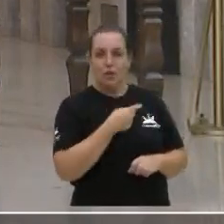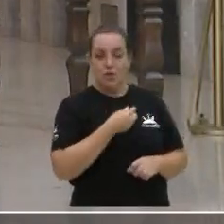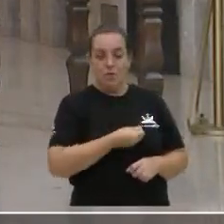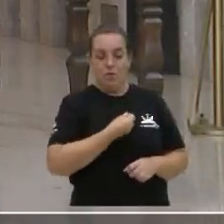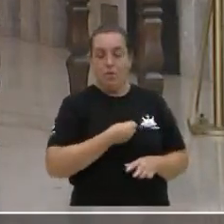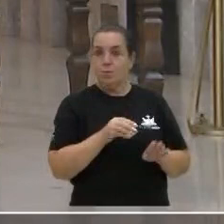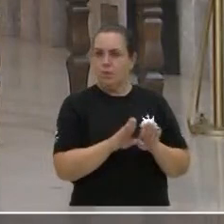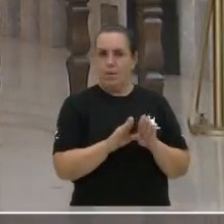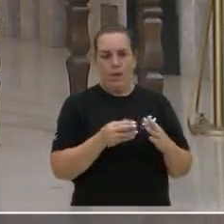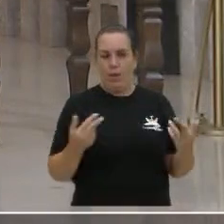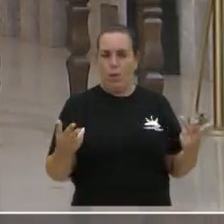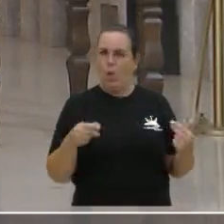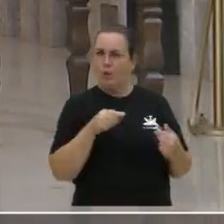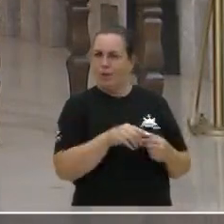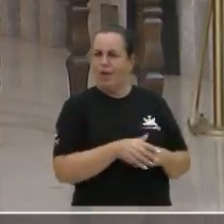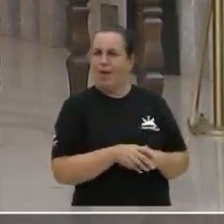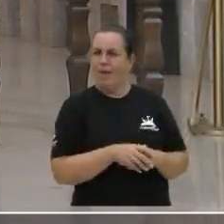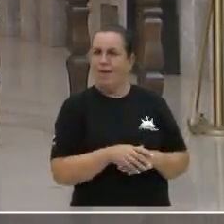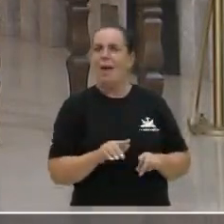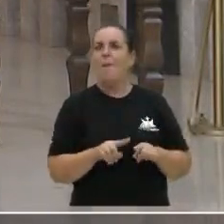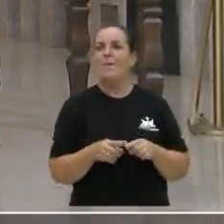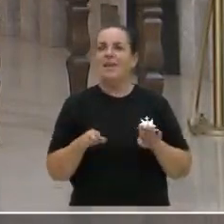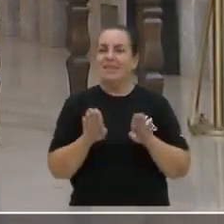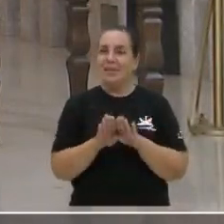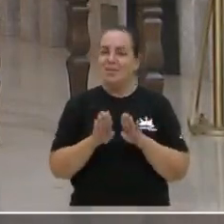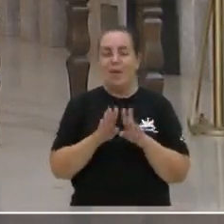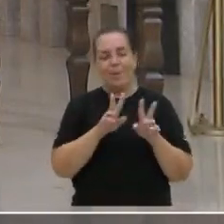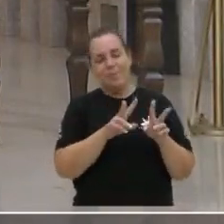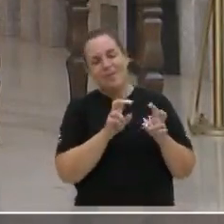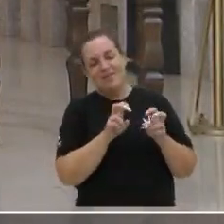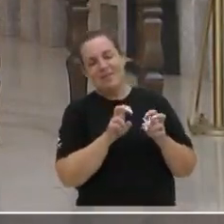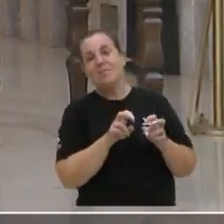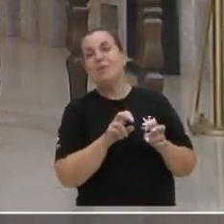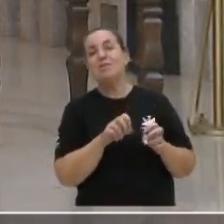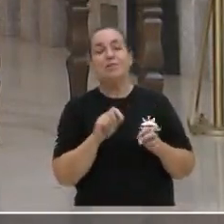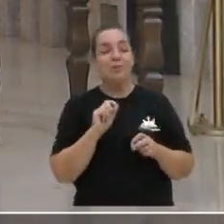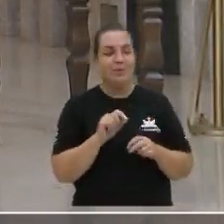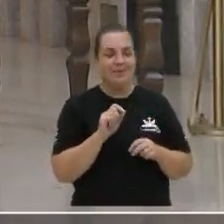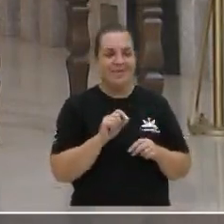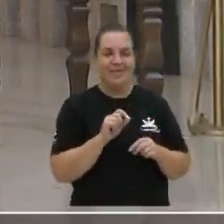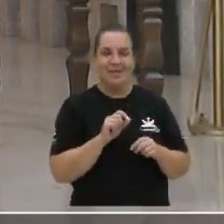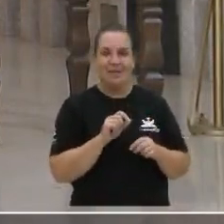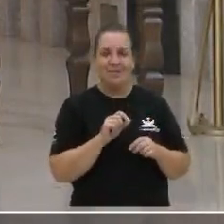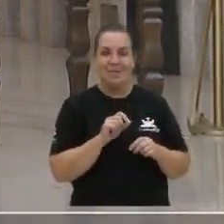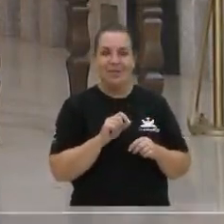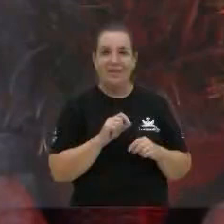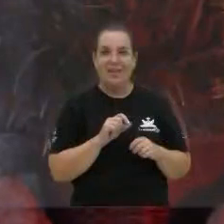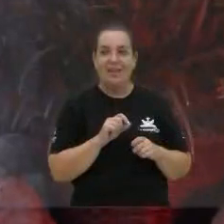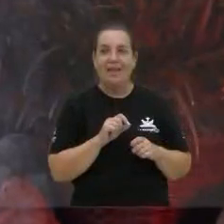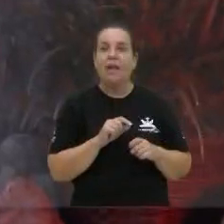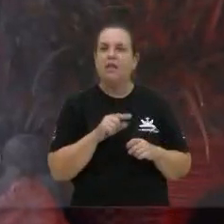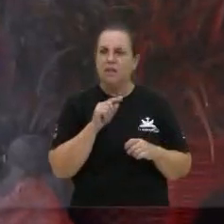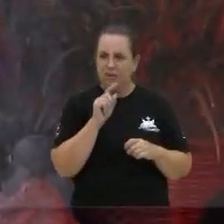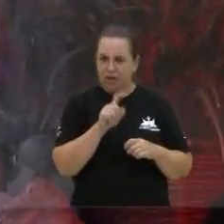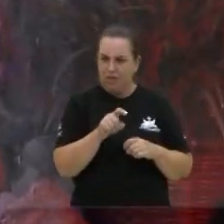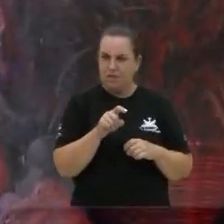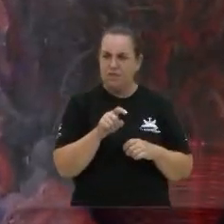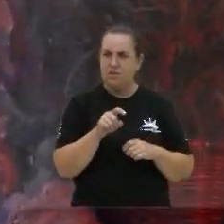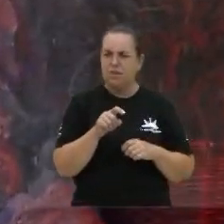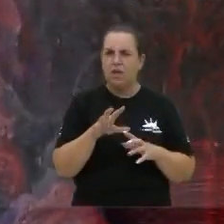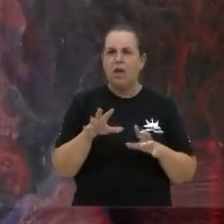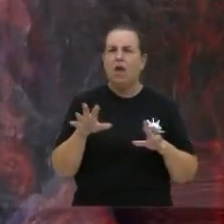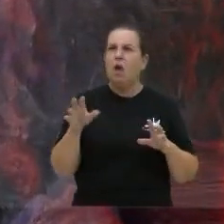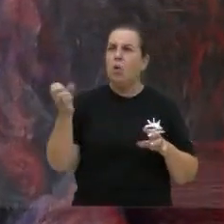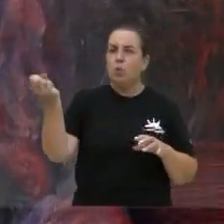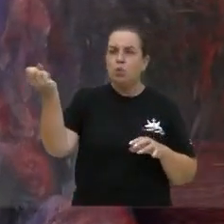vivemos. Mas também é impressionante perceber que mesmo no raiar